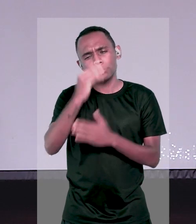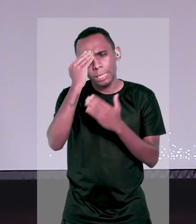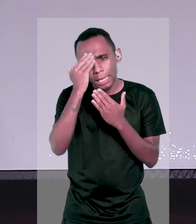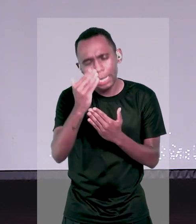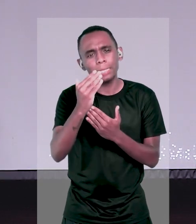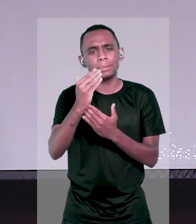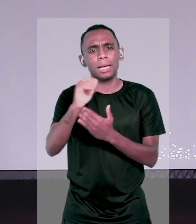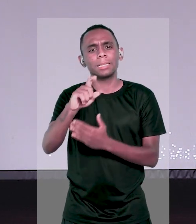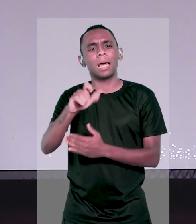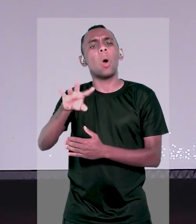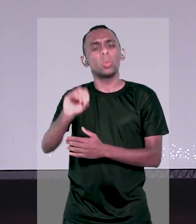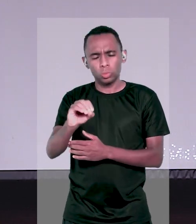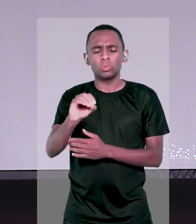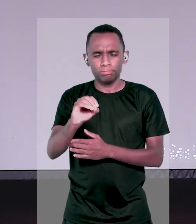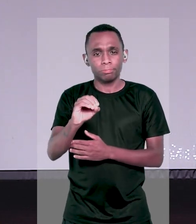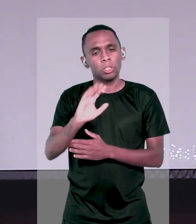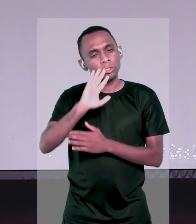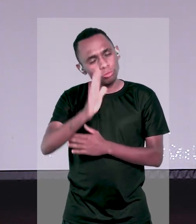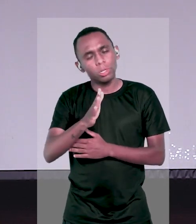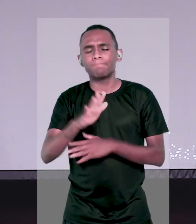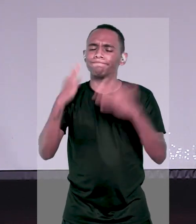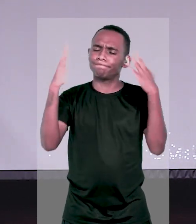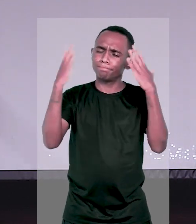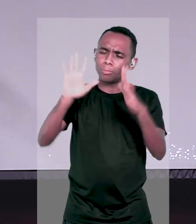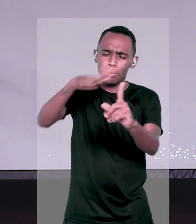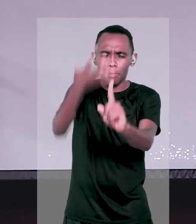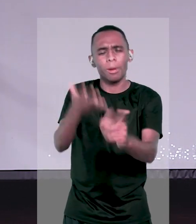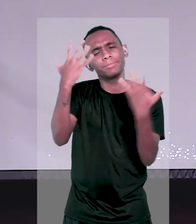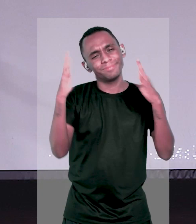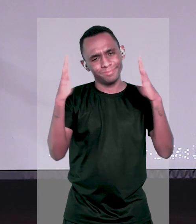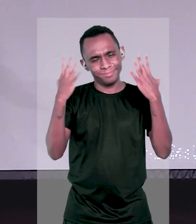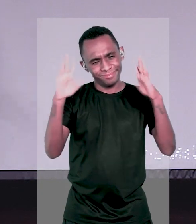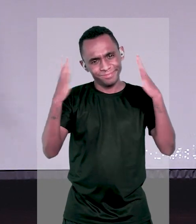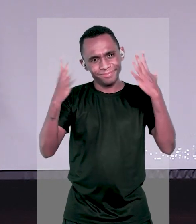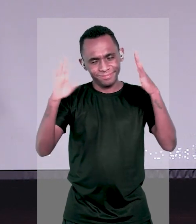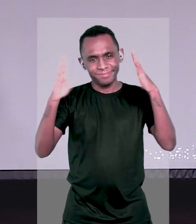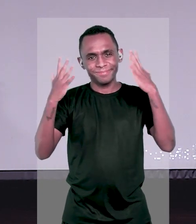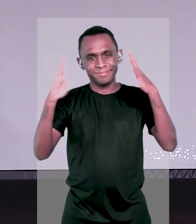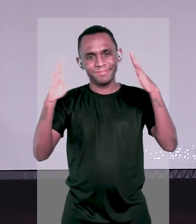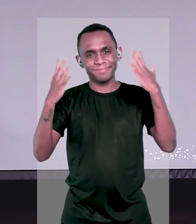Graças à boa vontade do Adalto Novaes, que está ali na frente, que eu já peço uma salva de palmas.